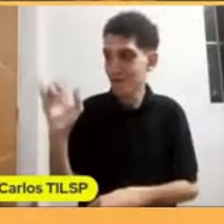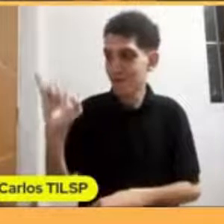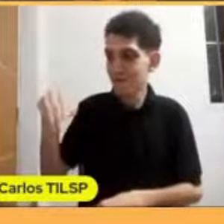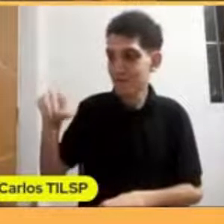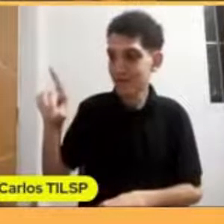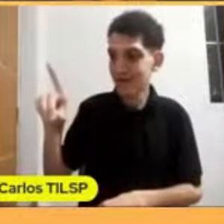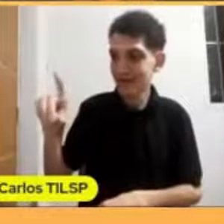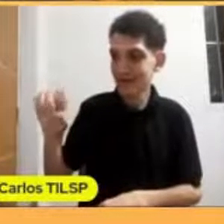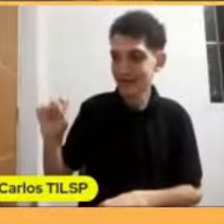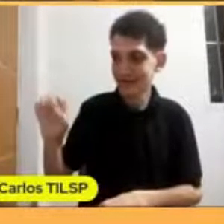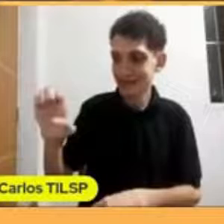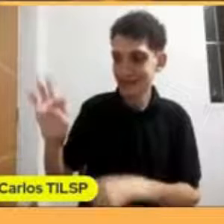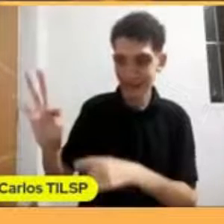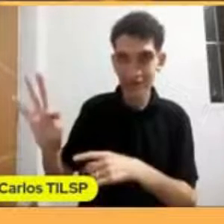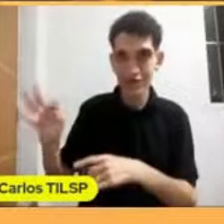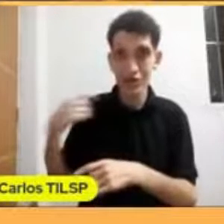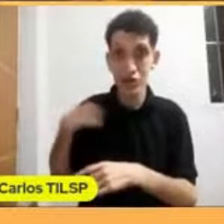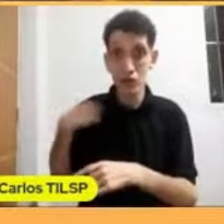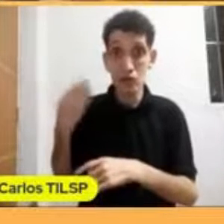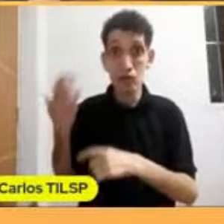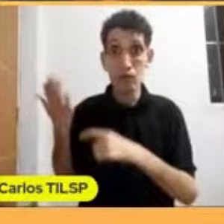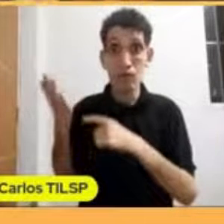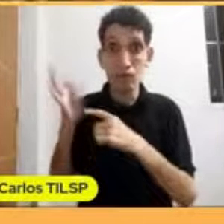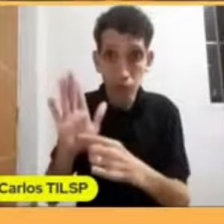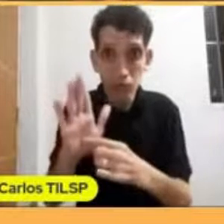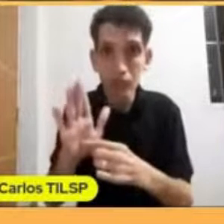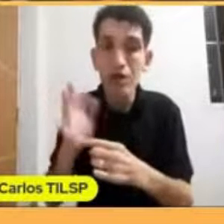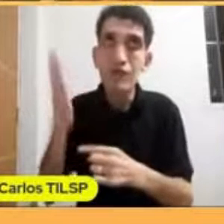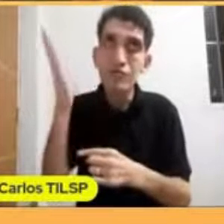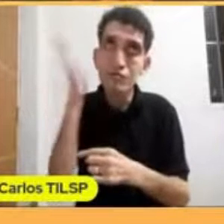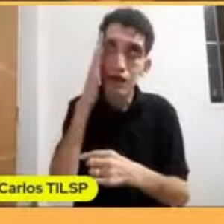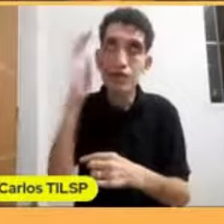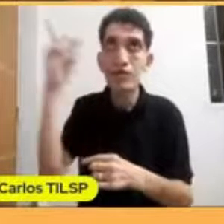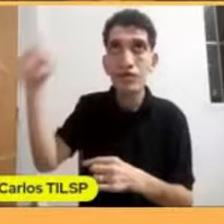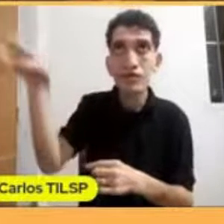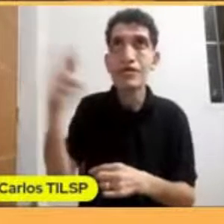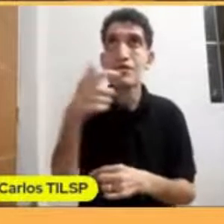inglês e que muitas vezes a pessoa não sabe o que é. Muitas pessoas